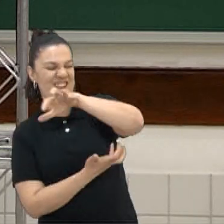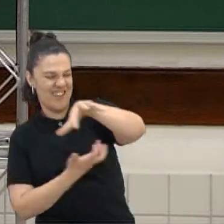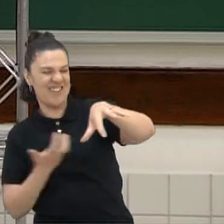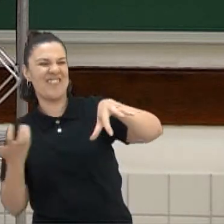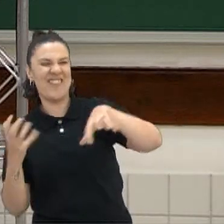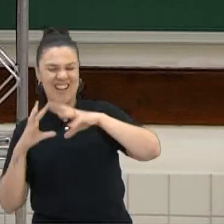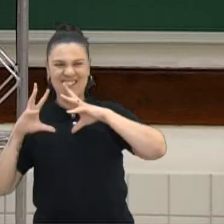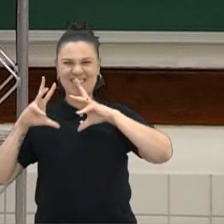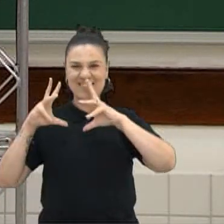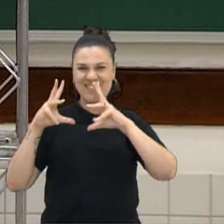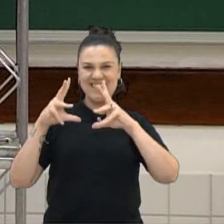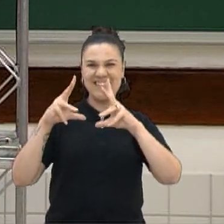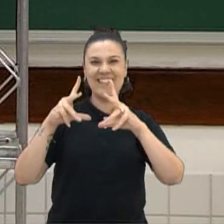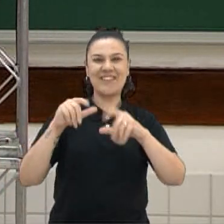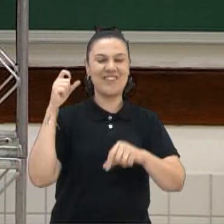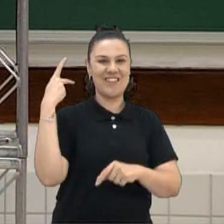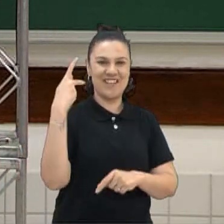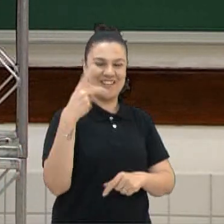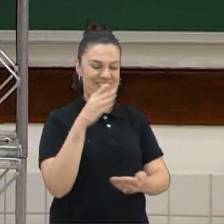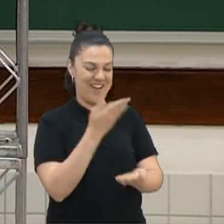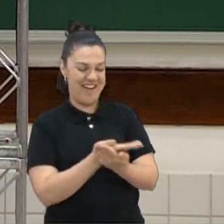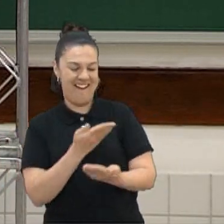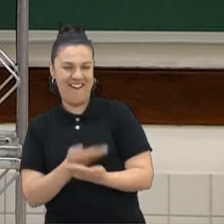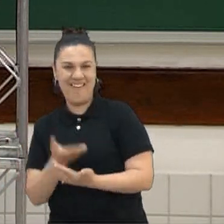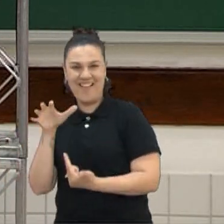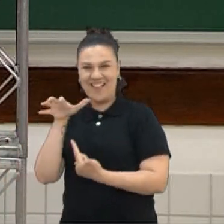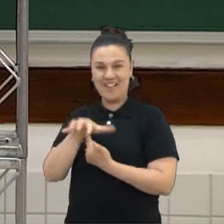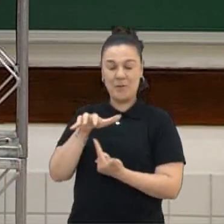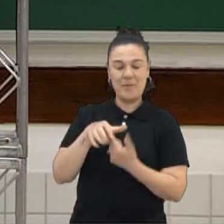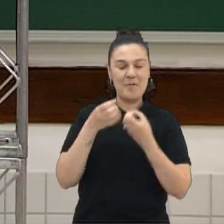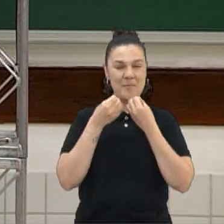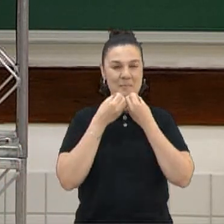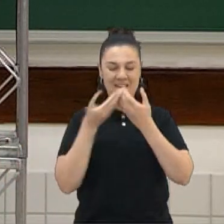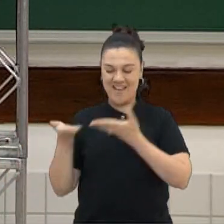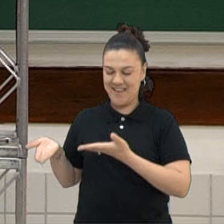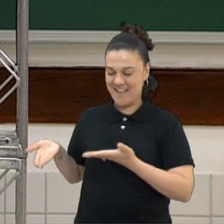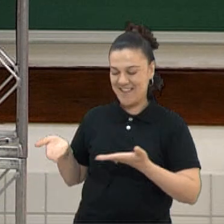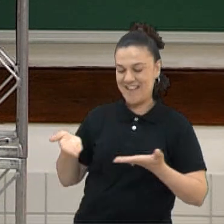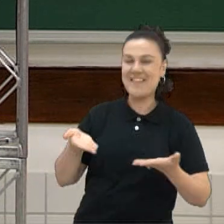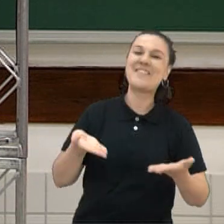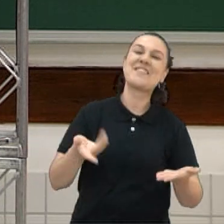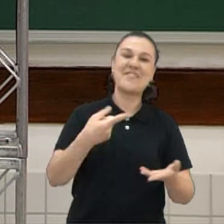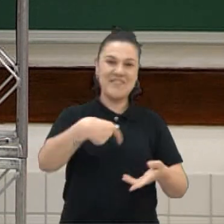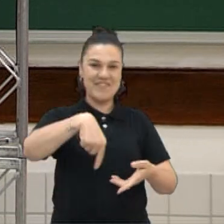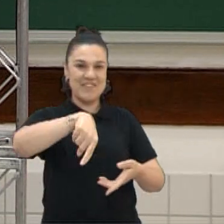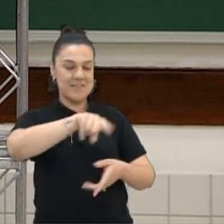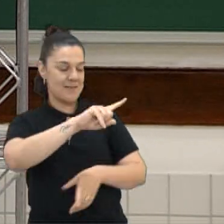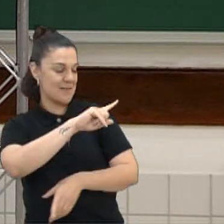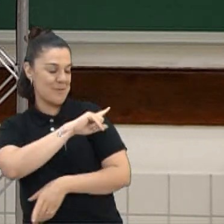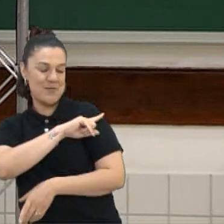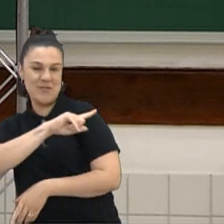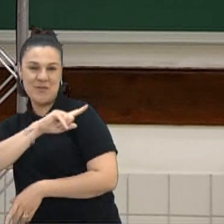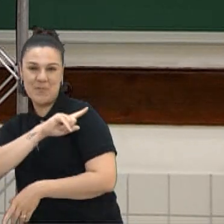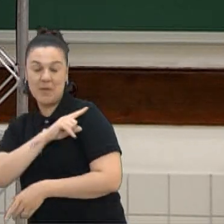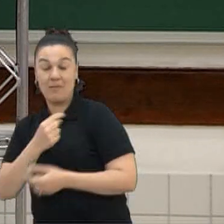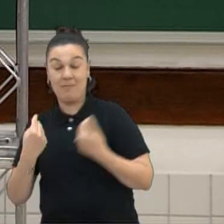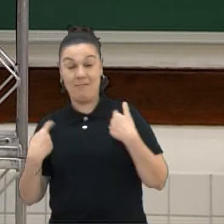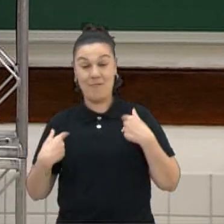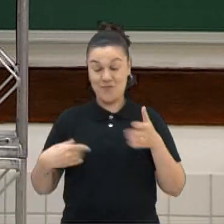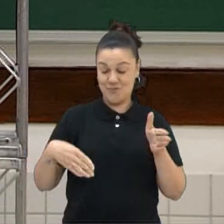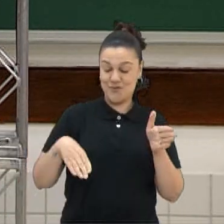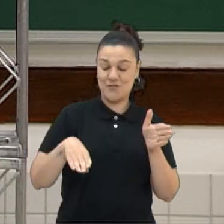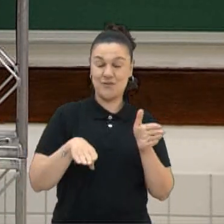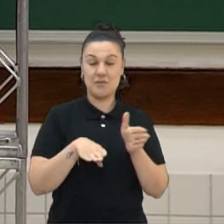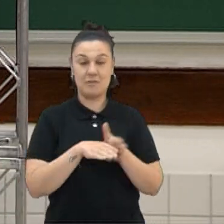Cheguei chegando, bagunçando Aula Paraná. Muito bem-vindos, galera da primeira série. Estou